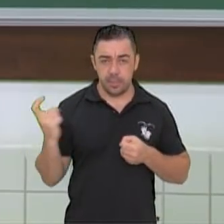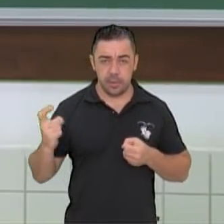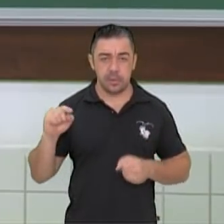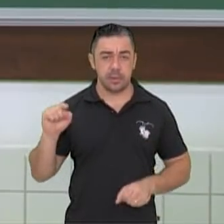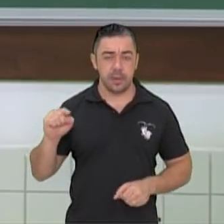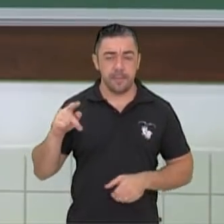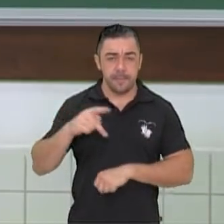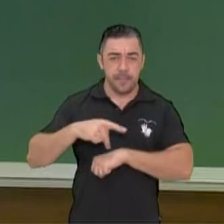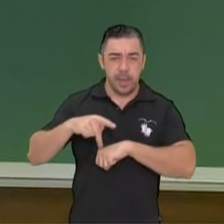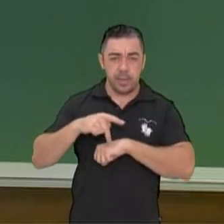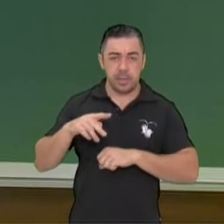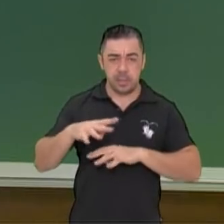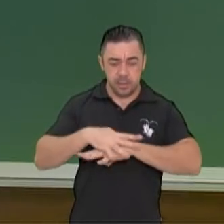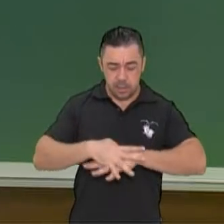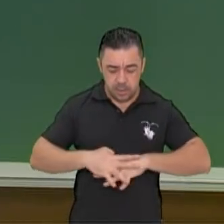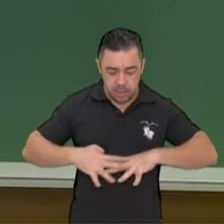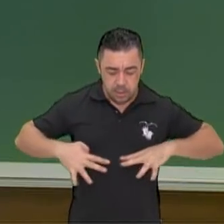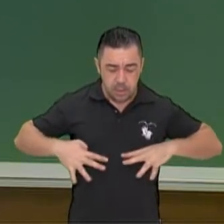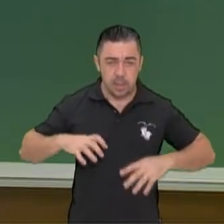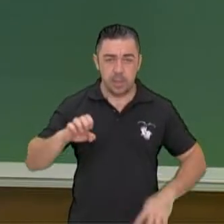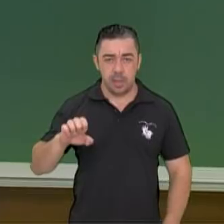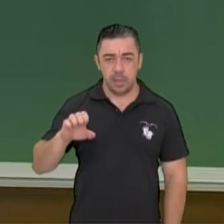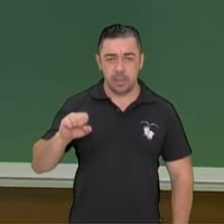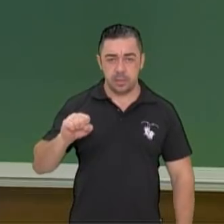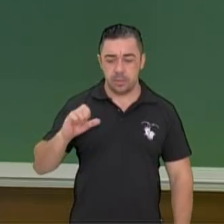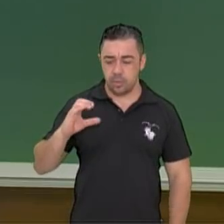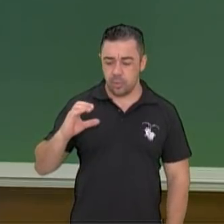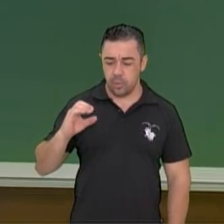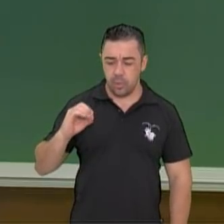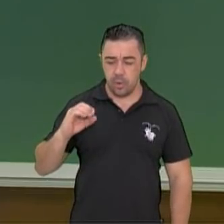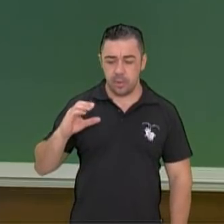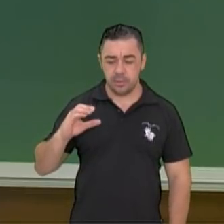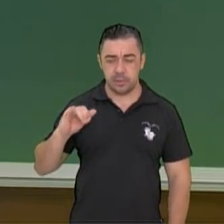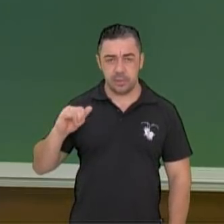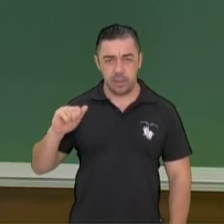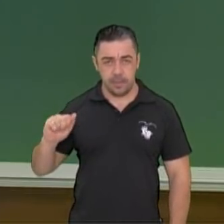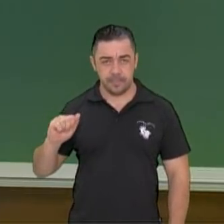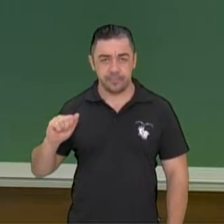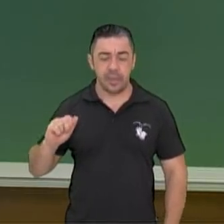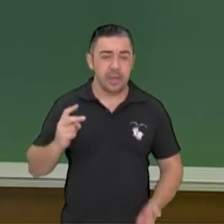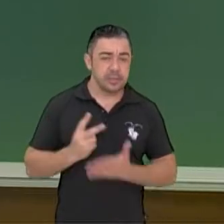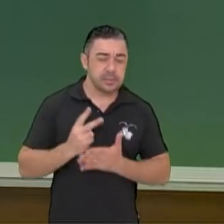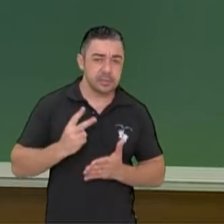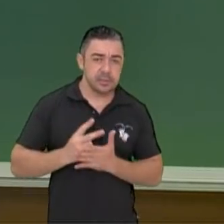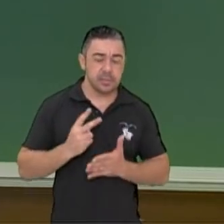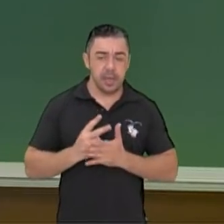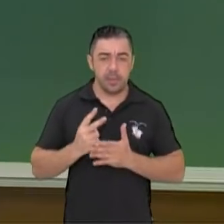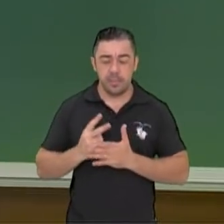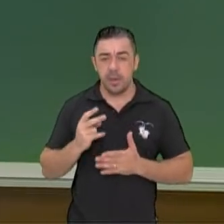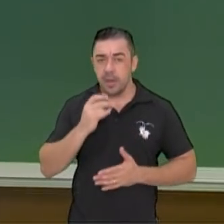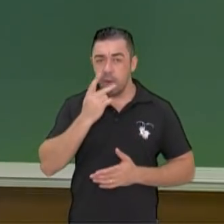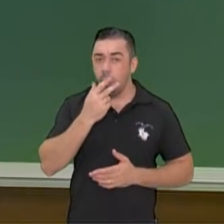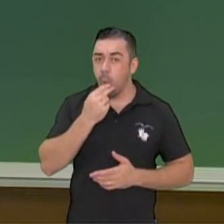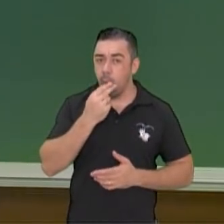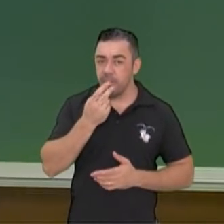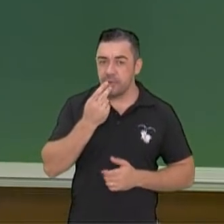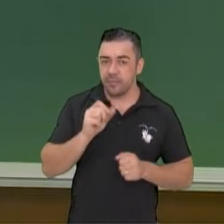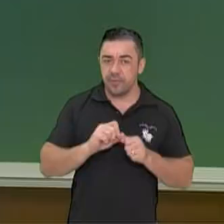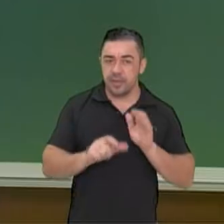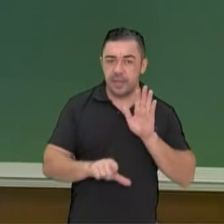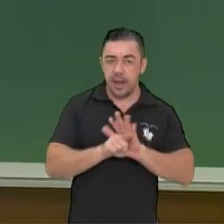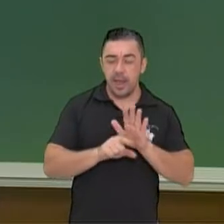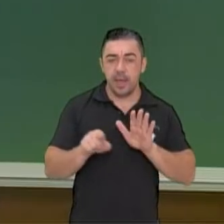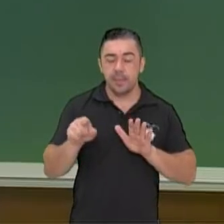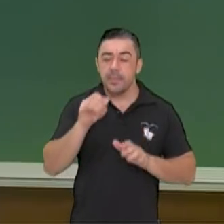Escócia. Um senhor feudal inventou a história de que toda a noite nupcial dos camponeses, no caso a